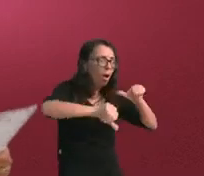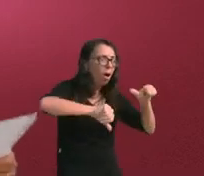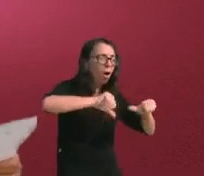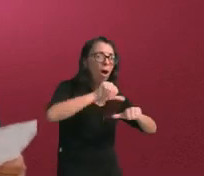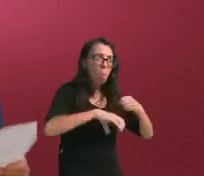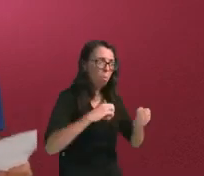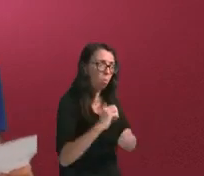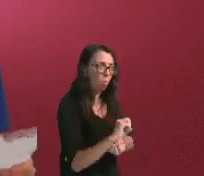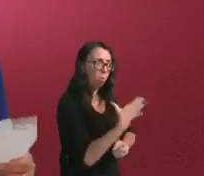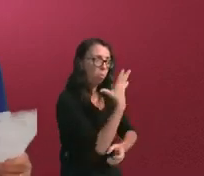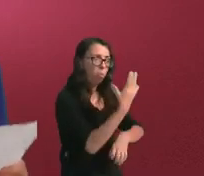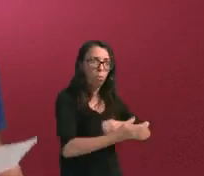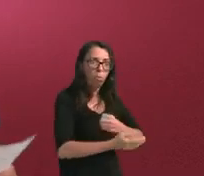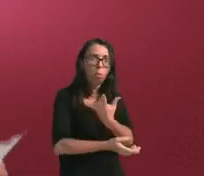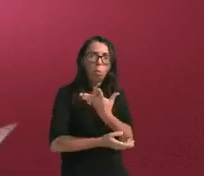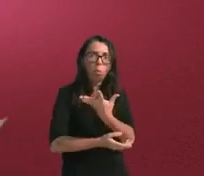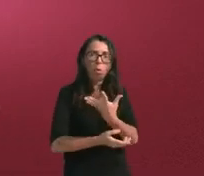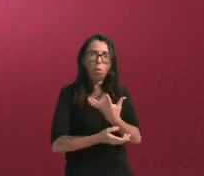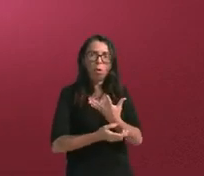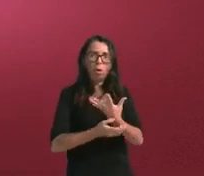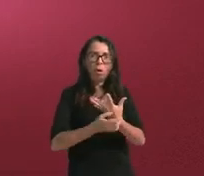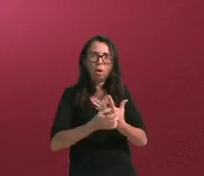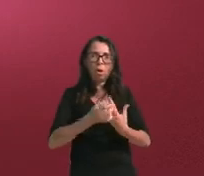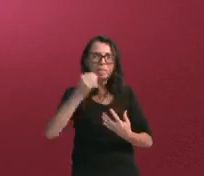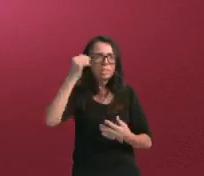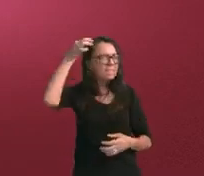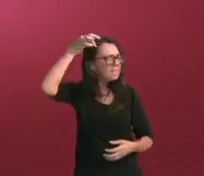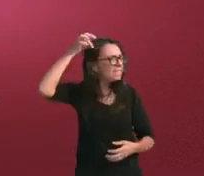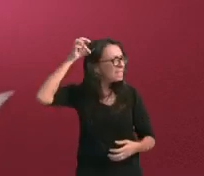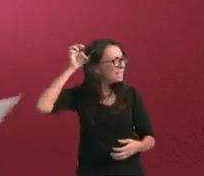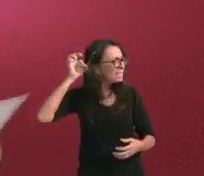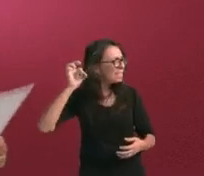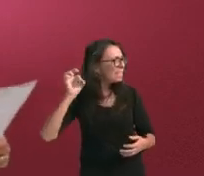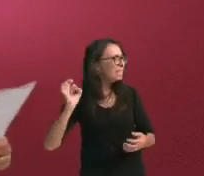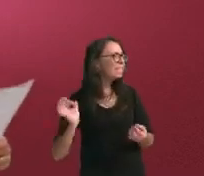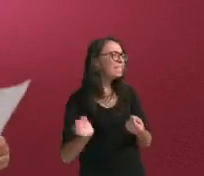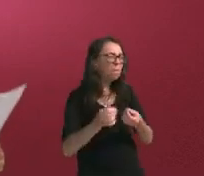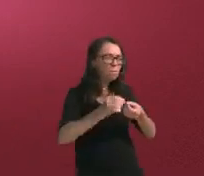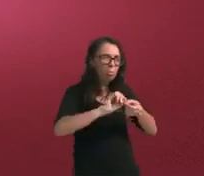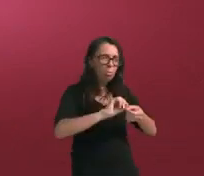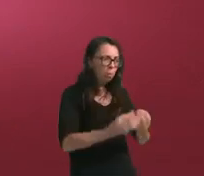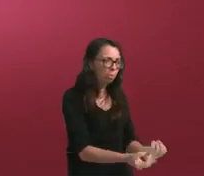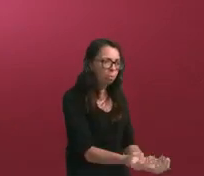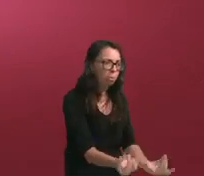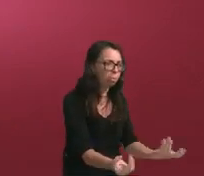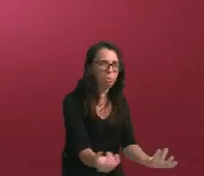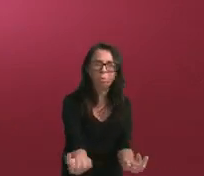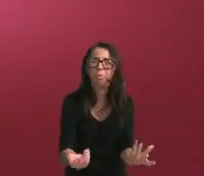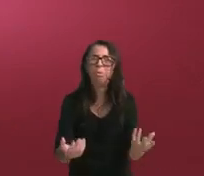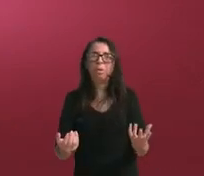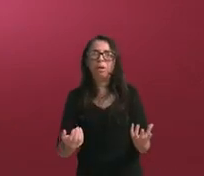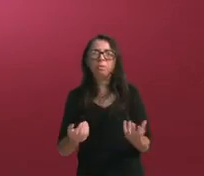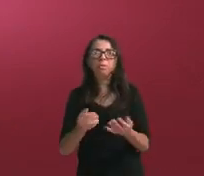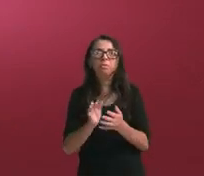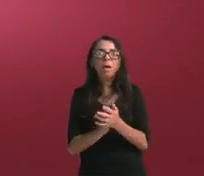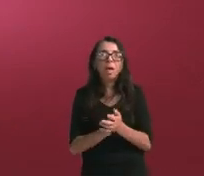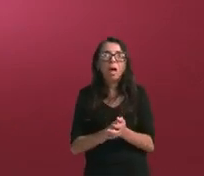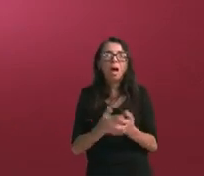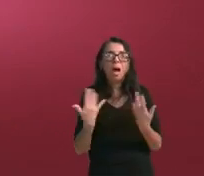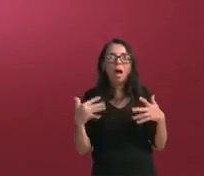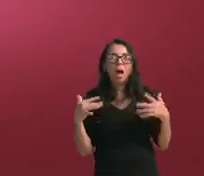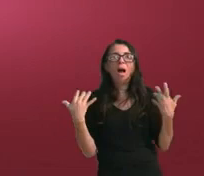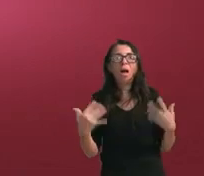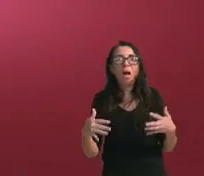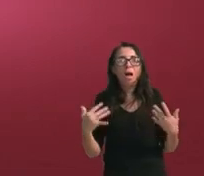terra se tornou em piolhos por toda a terra do Egito. Então, Deus deu uma ordem no